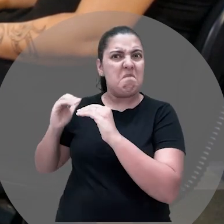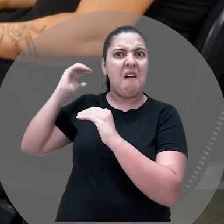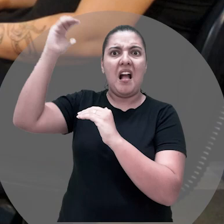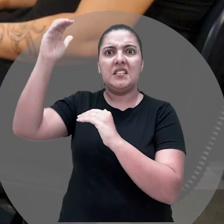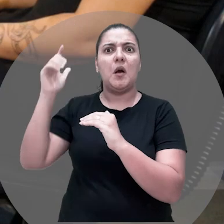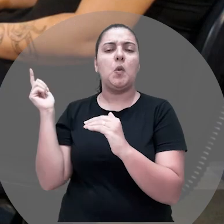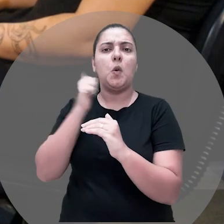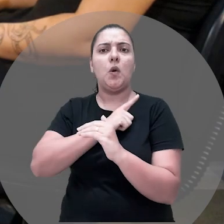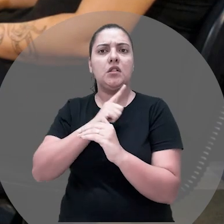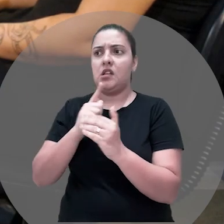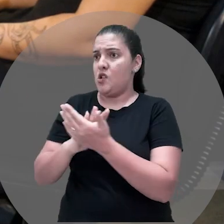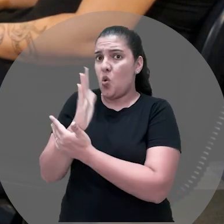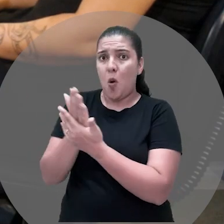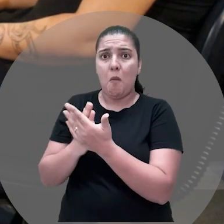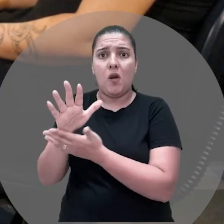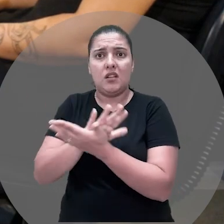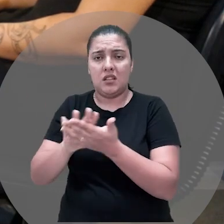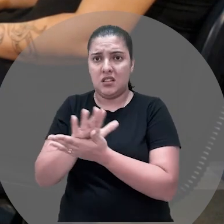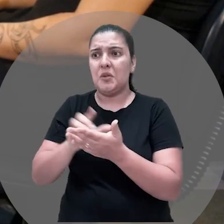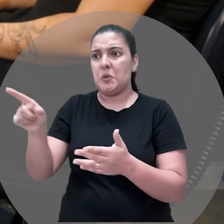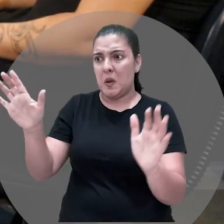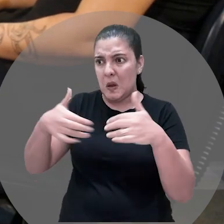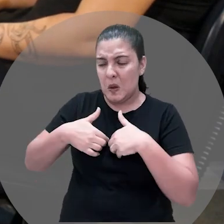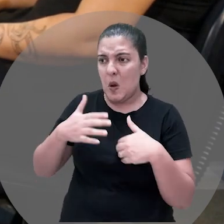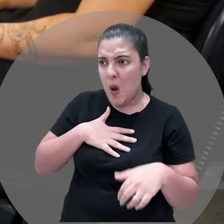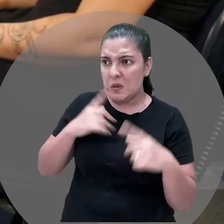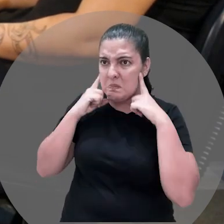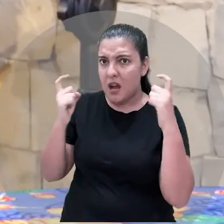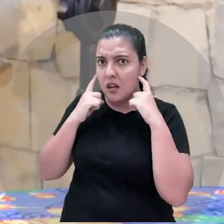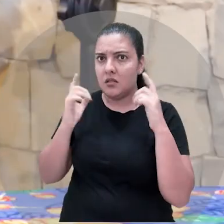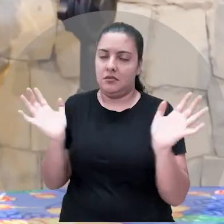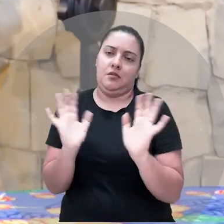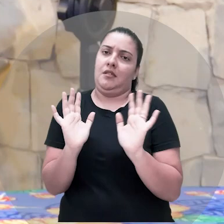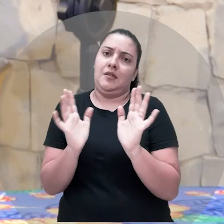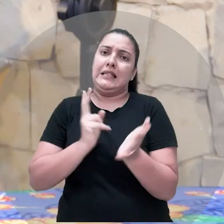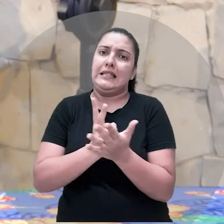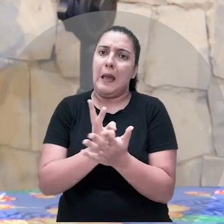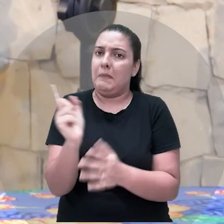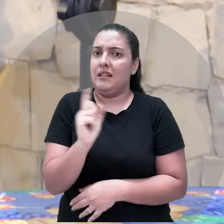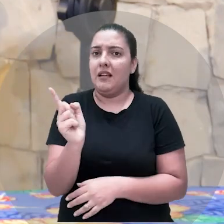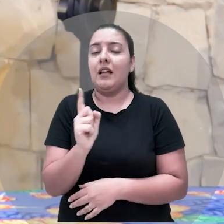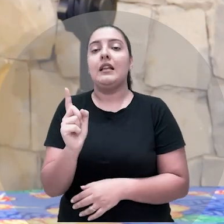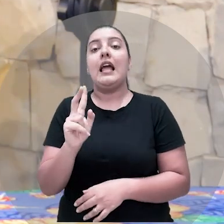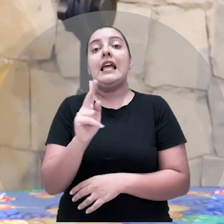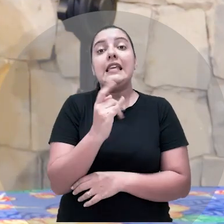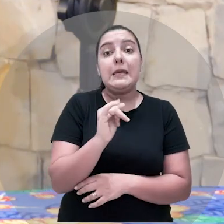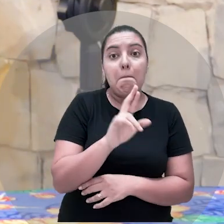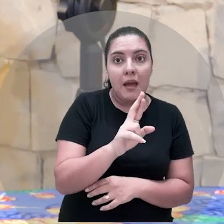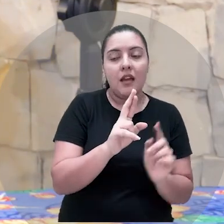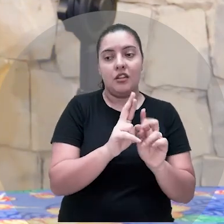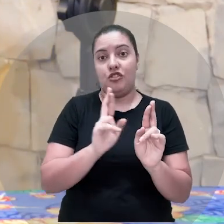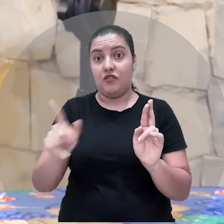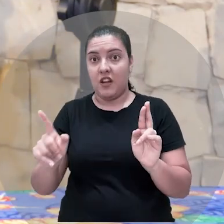no som mais alto que ele quiser isso não vai incomodar ele às vezes não porque ele gosta do barulho mas nem sempre existe aí